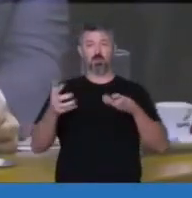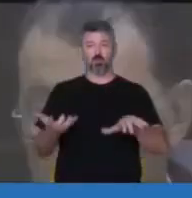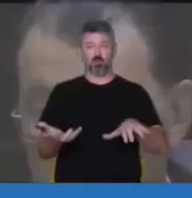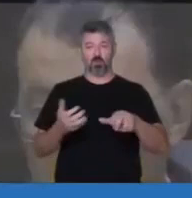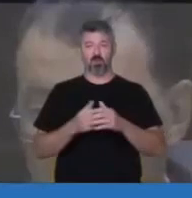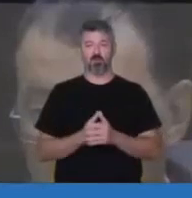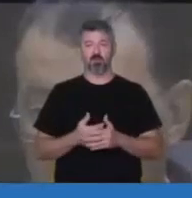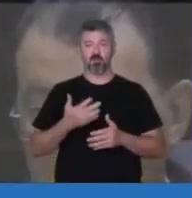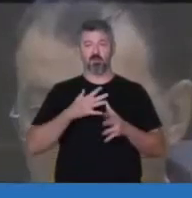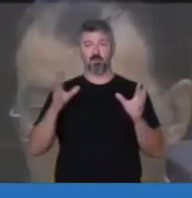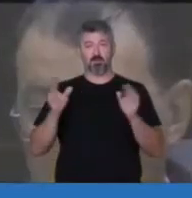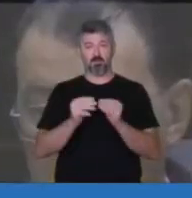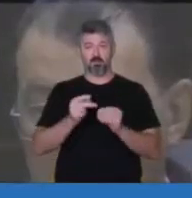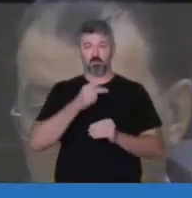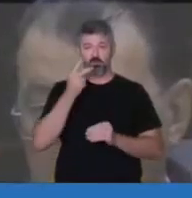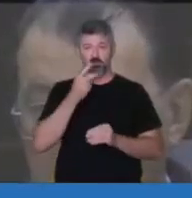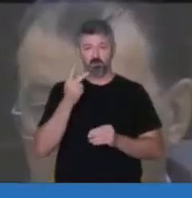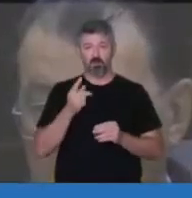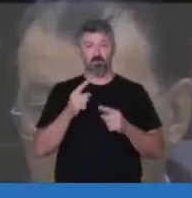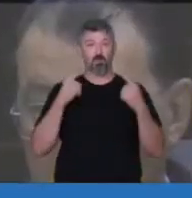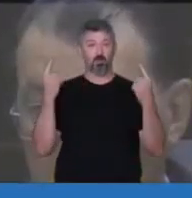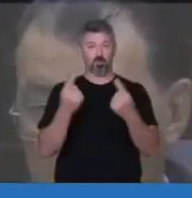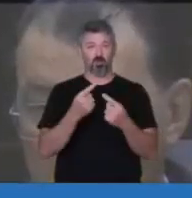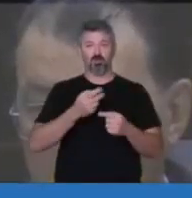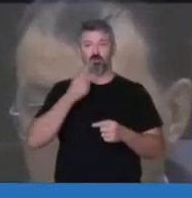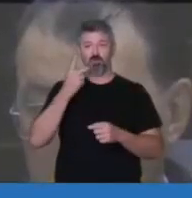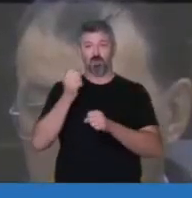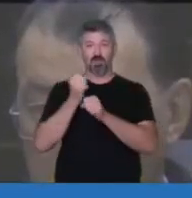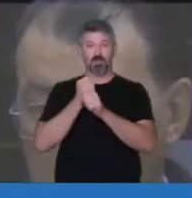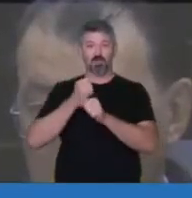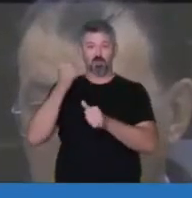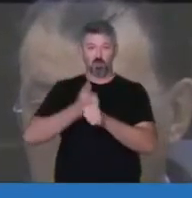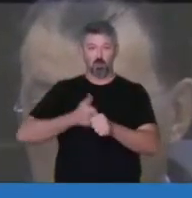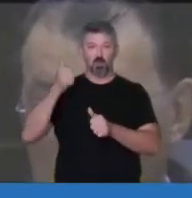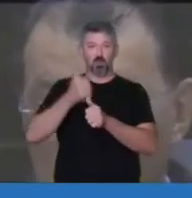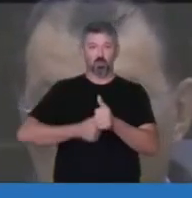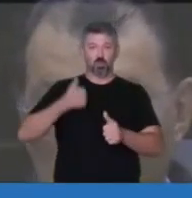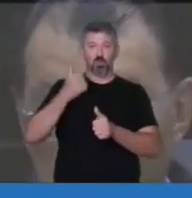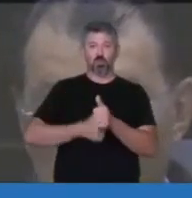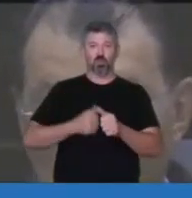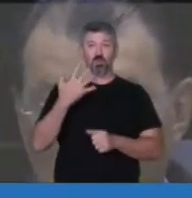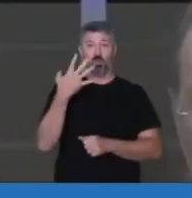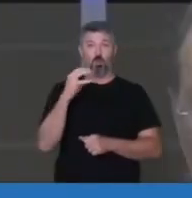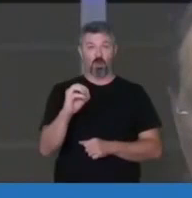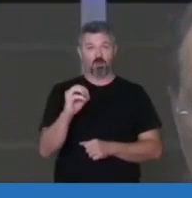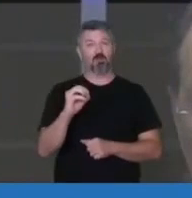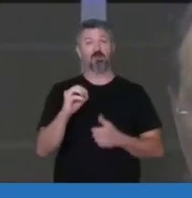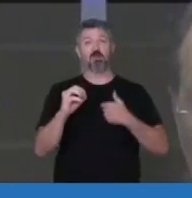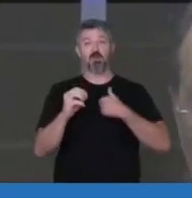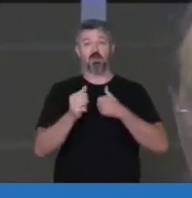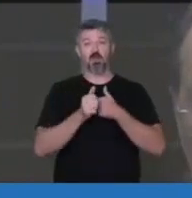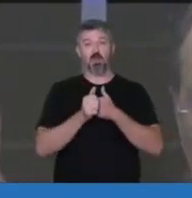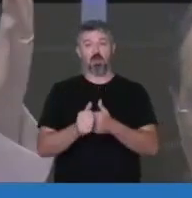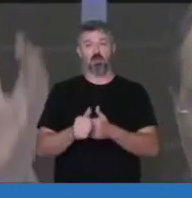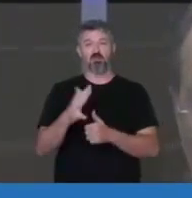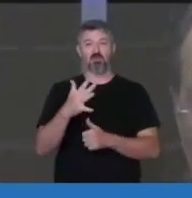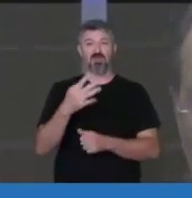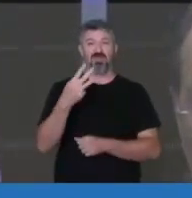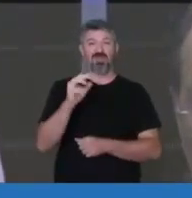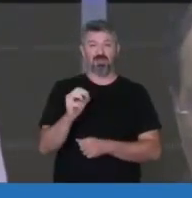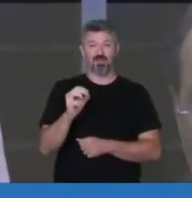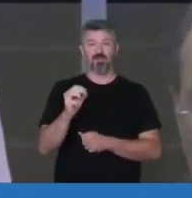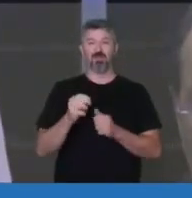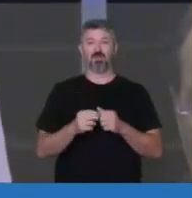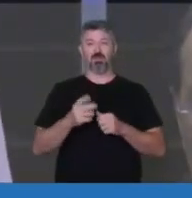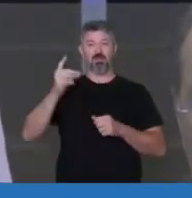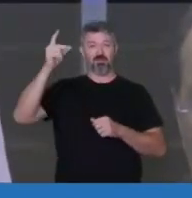Esse já é eh um bom começo né não não há como dizer outra coisa aqui é isso é um começo né tem essas emendas que a gente